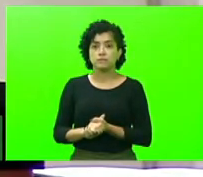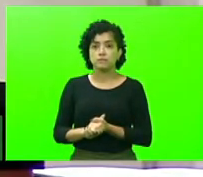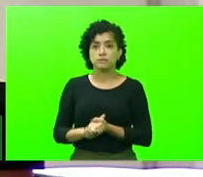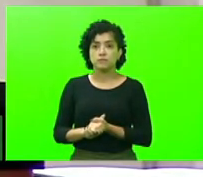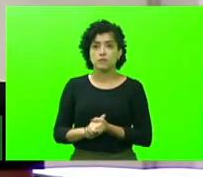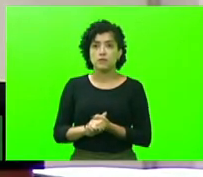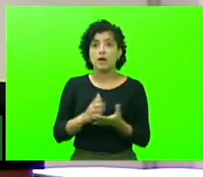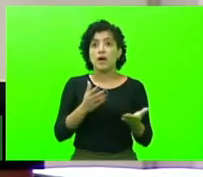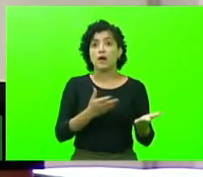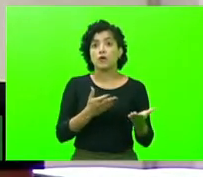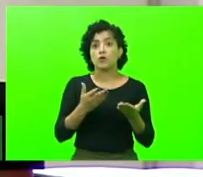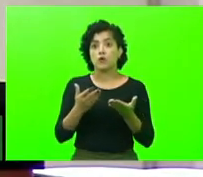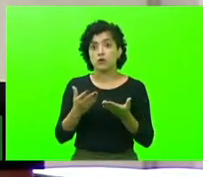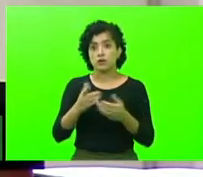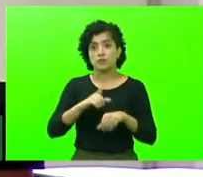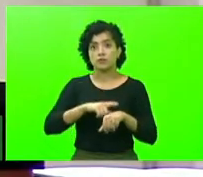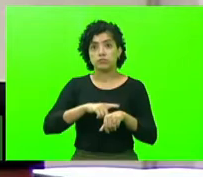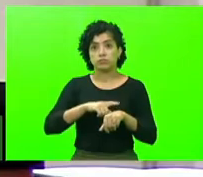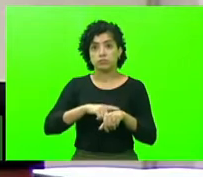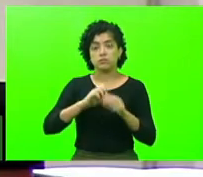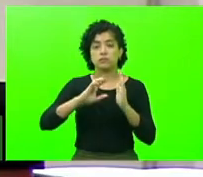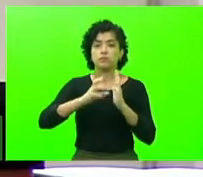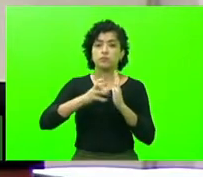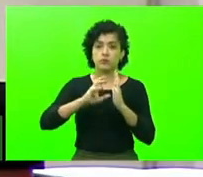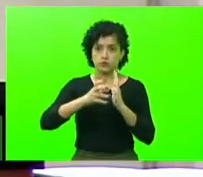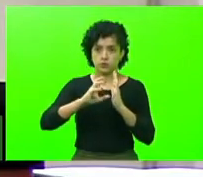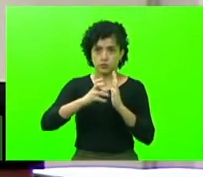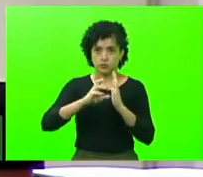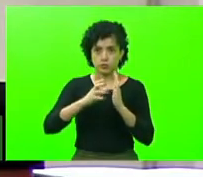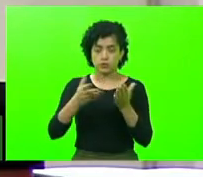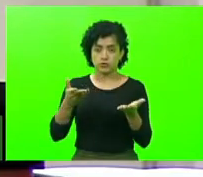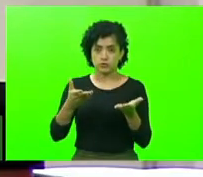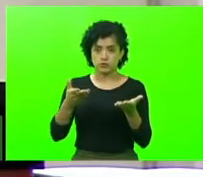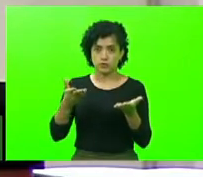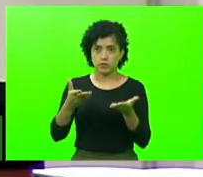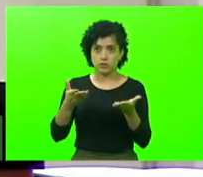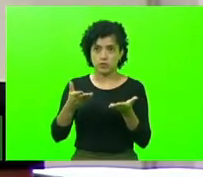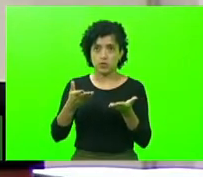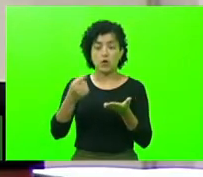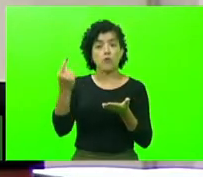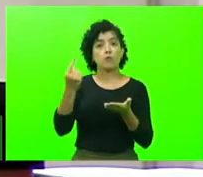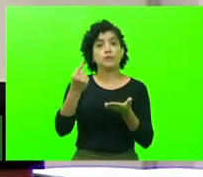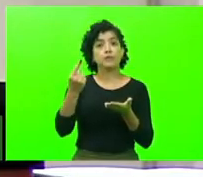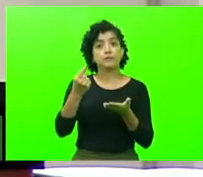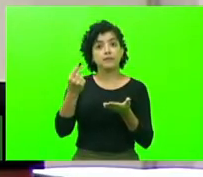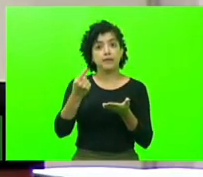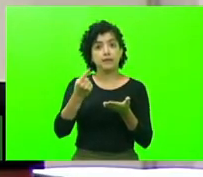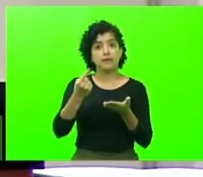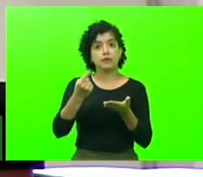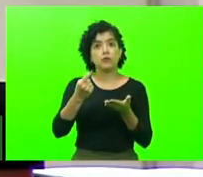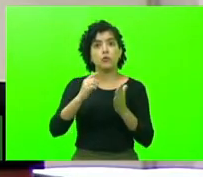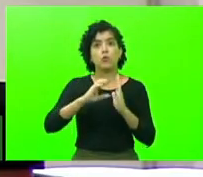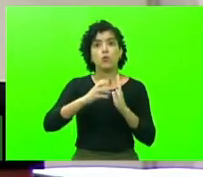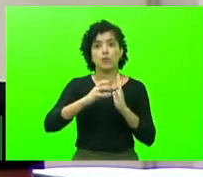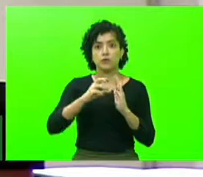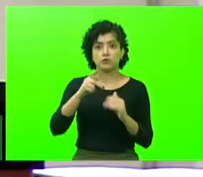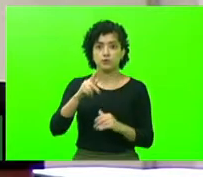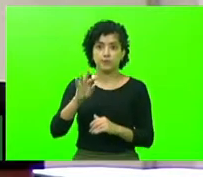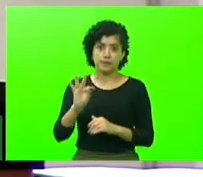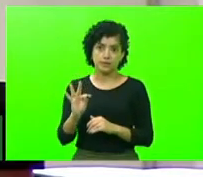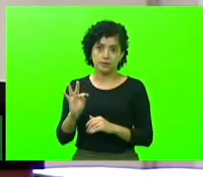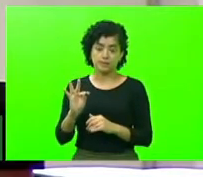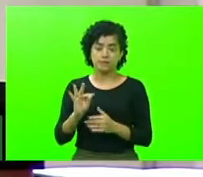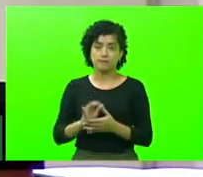Passo ao horário destinado aos partidos políticos. Hoje o primeiro horário é do PT.